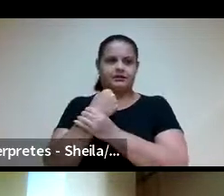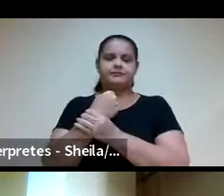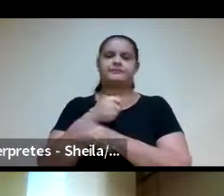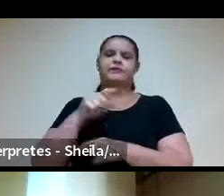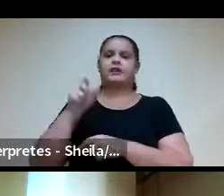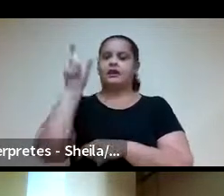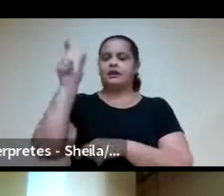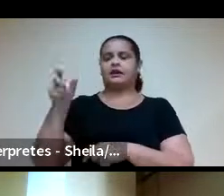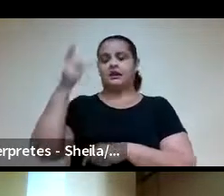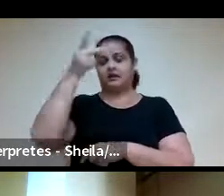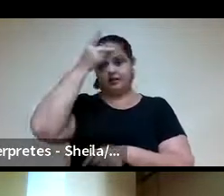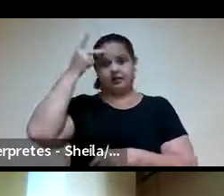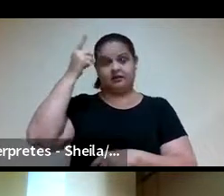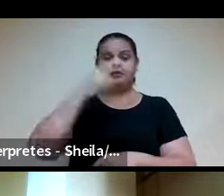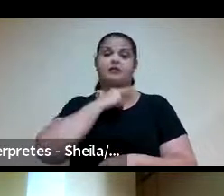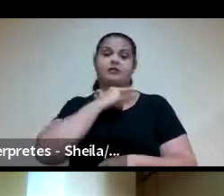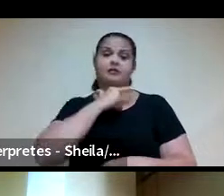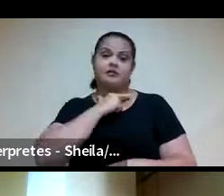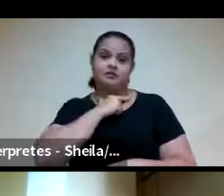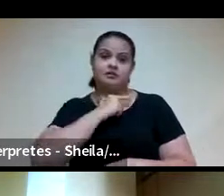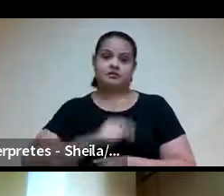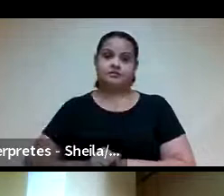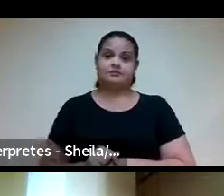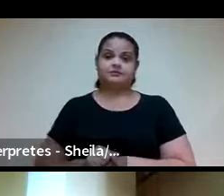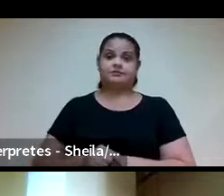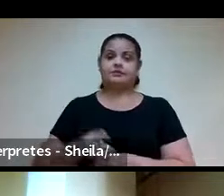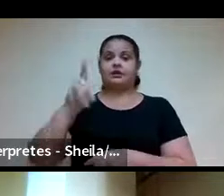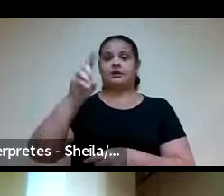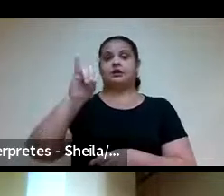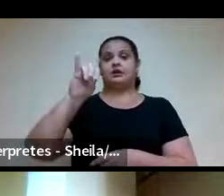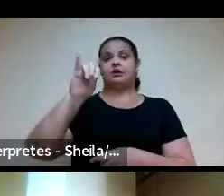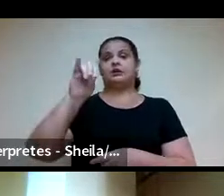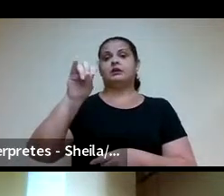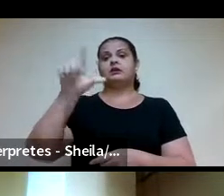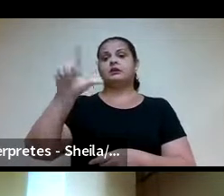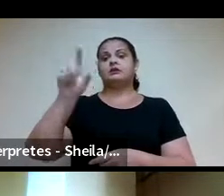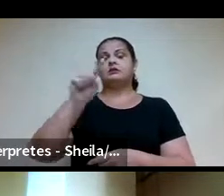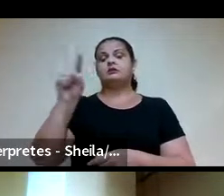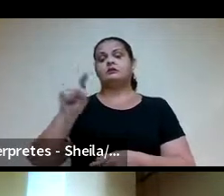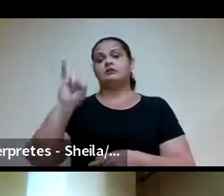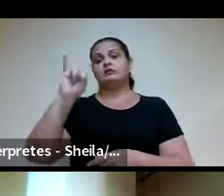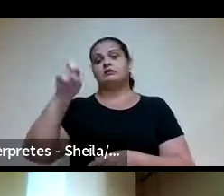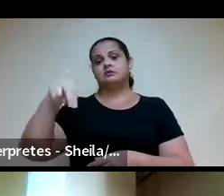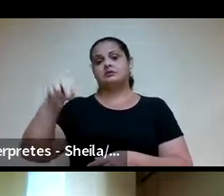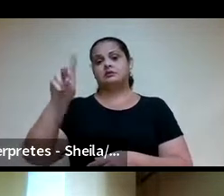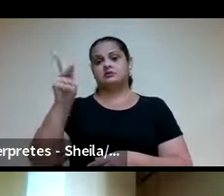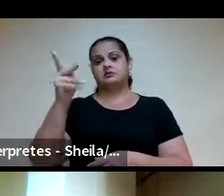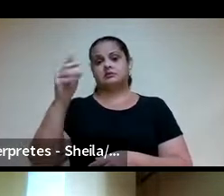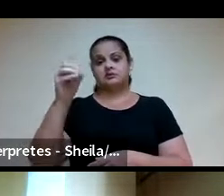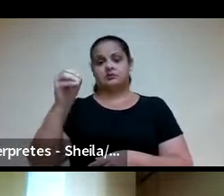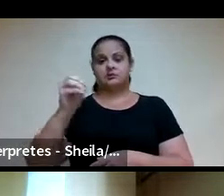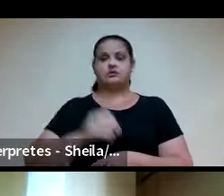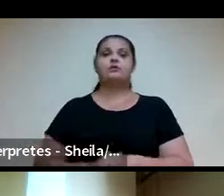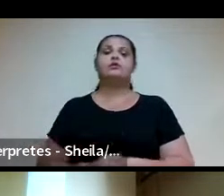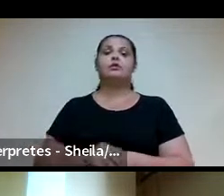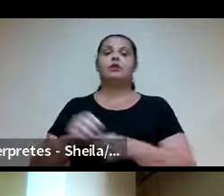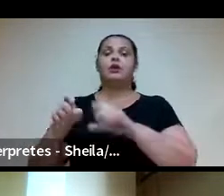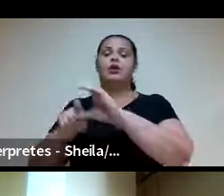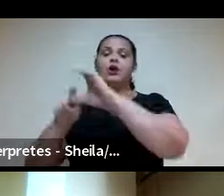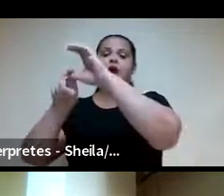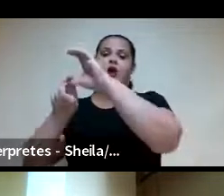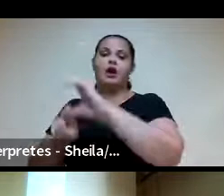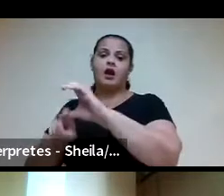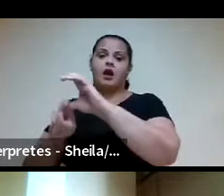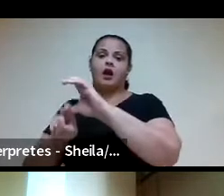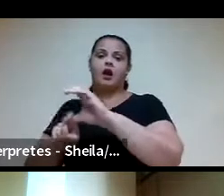do dia da eleição o candidato Nilcinho, que desistiu da eleição da campanha para apoiar o candidato hora recorrente nessas eleições.